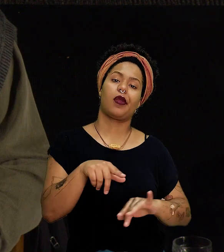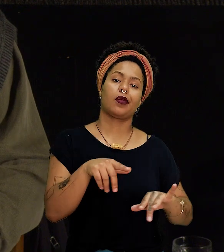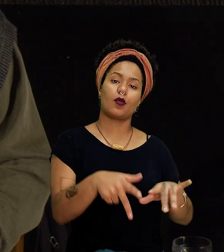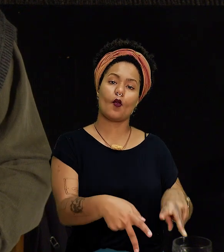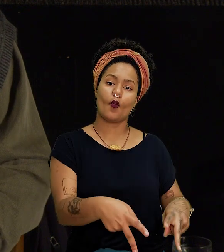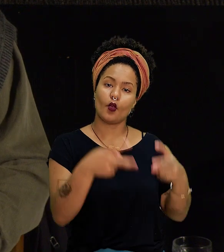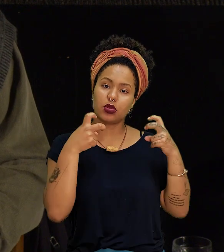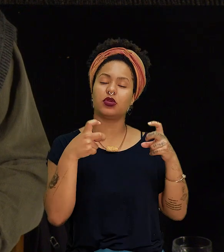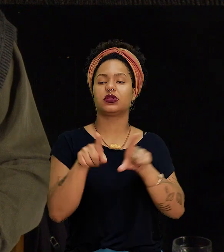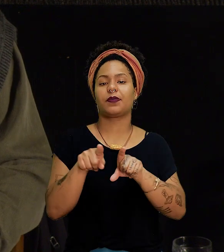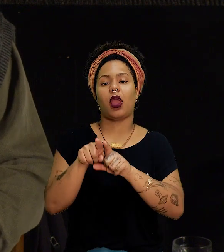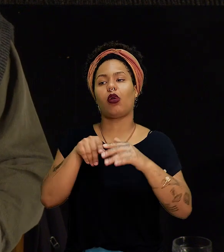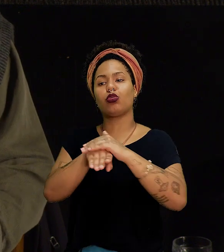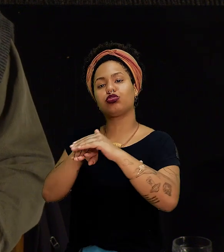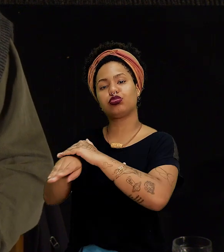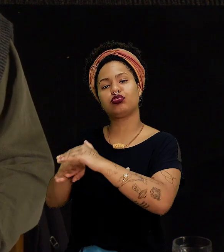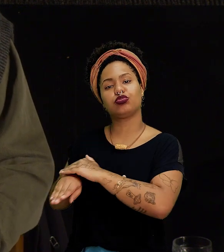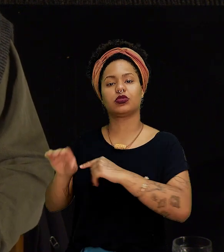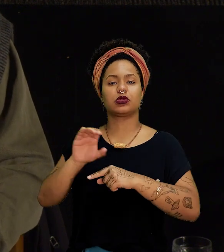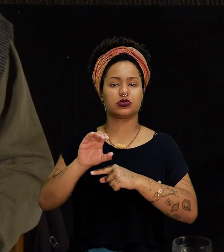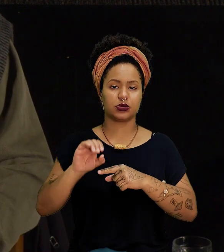e armazenamento de carbono.